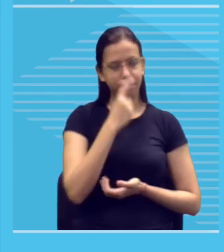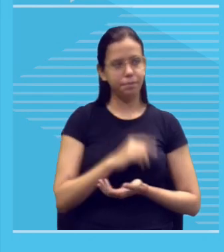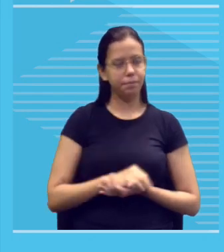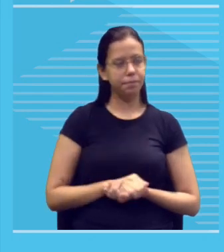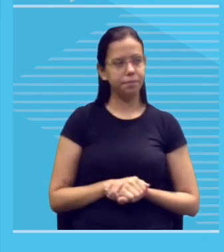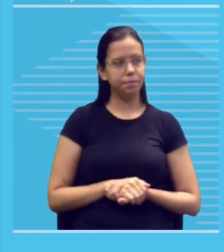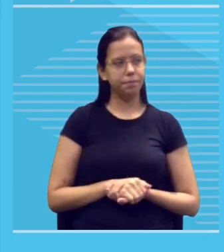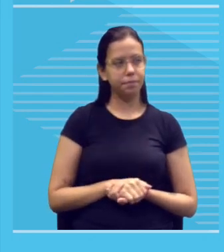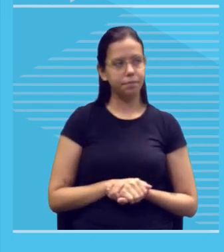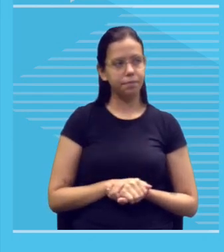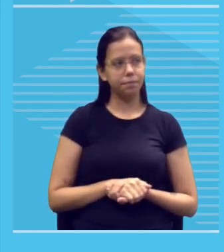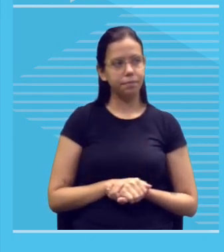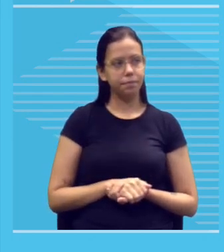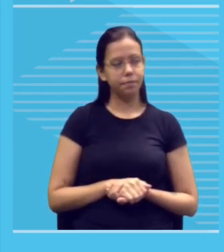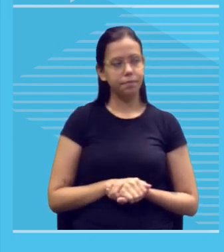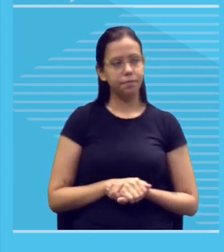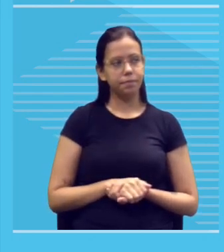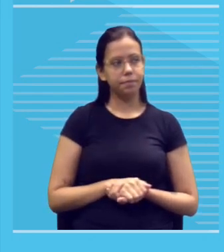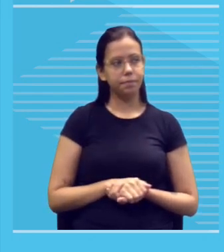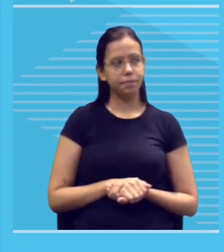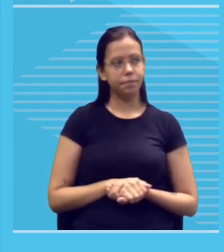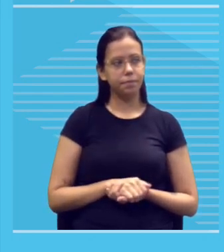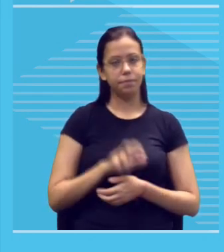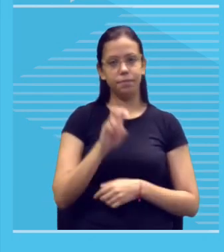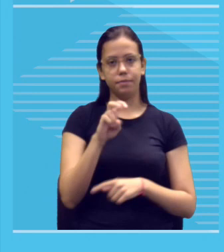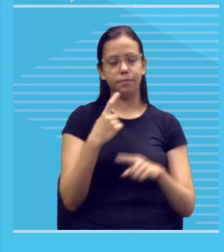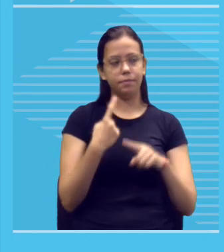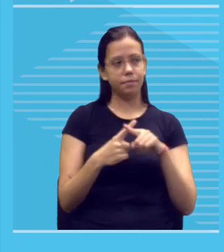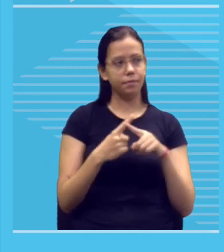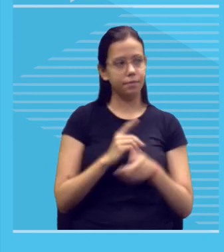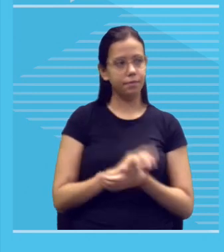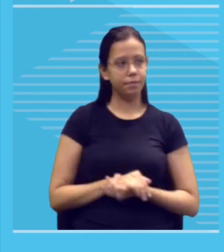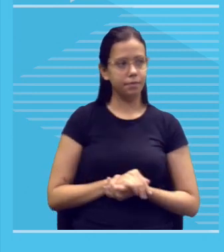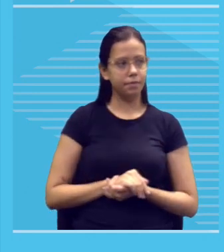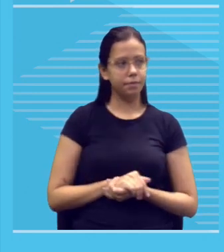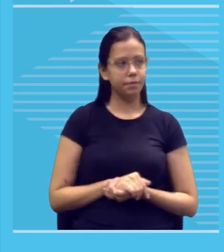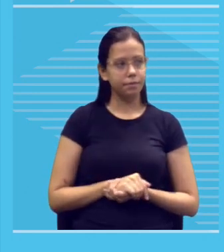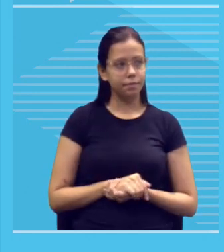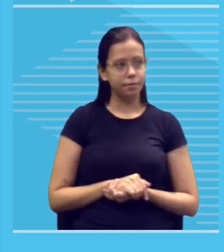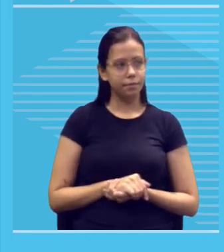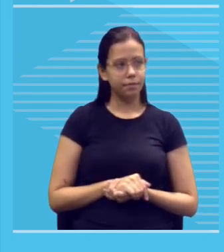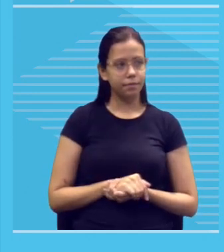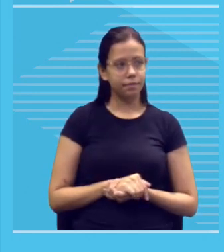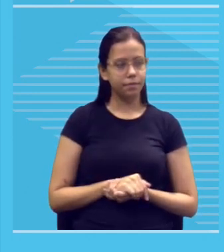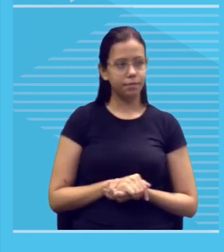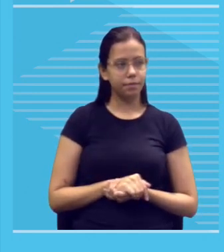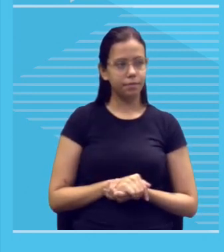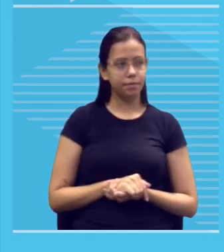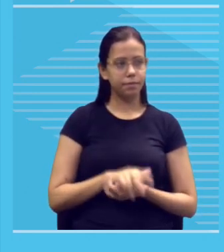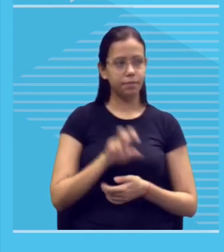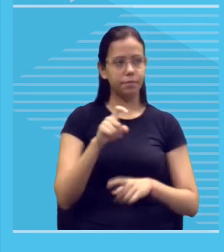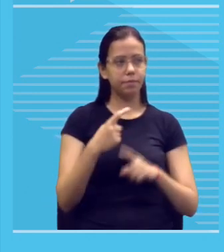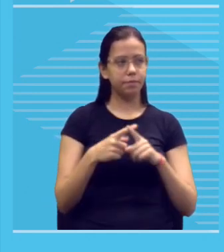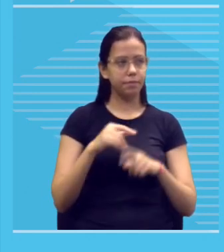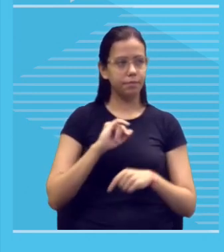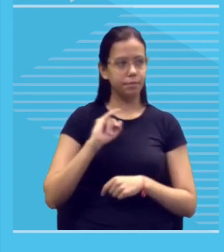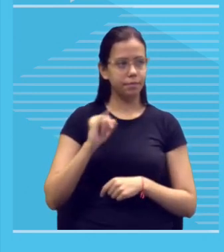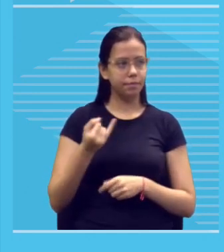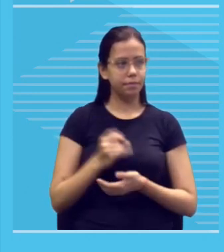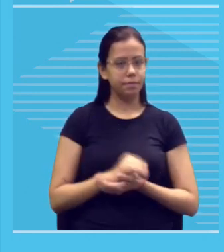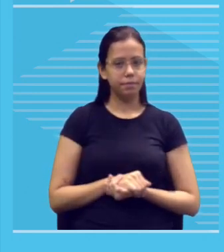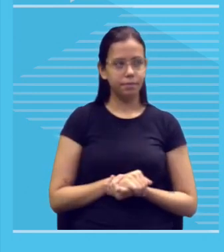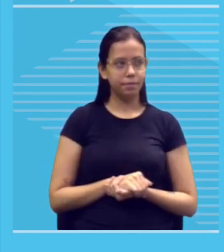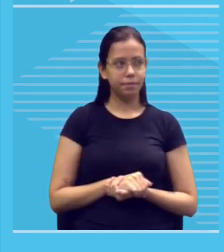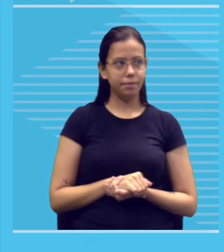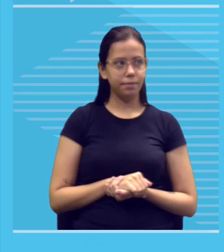Como é o quíntuplo ou seja cinco vezes cinco vezes J Oi